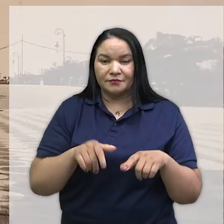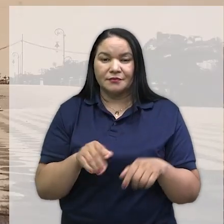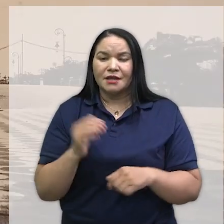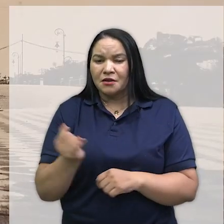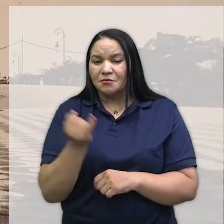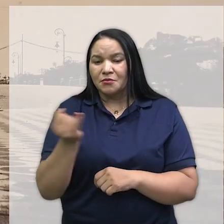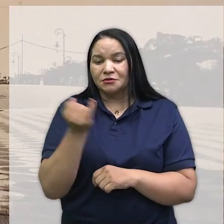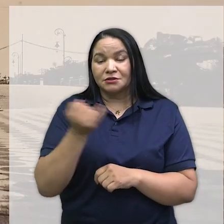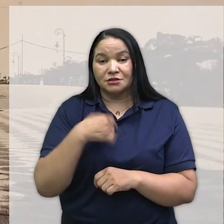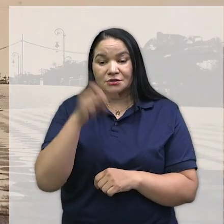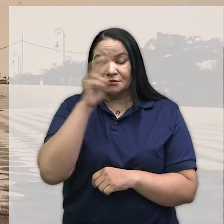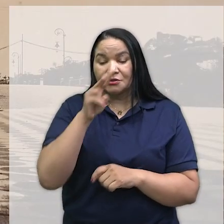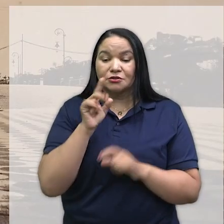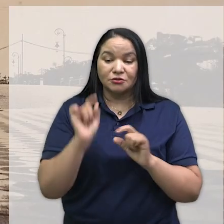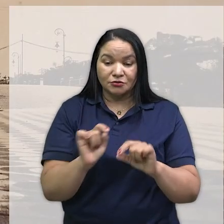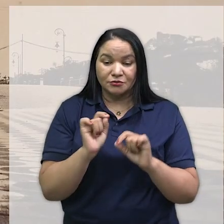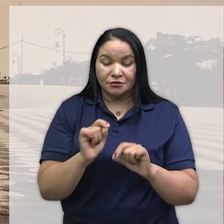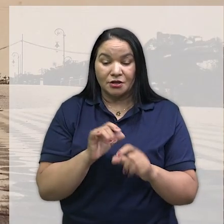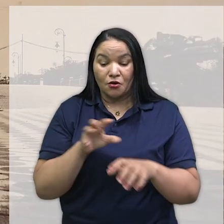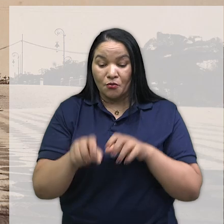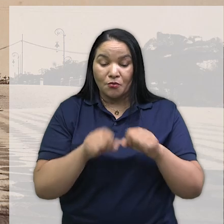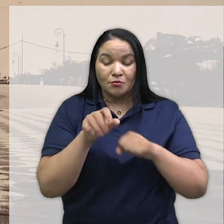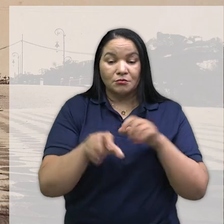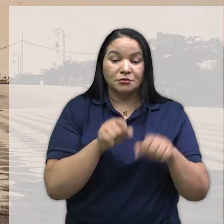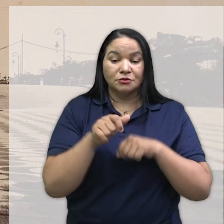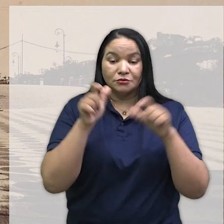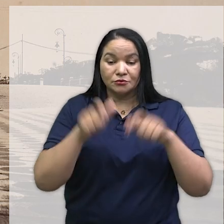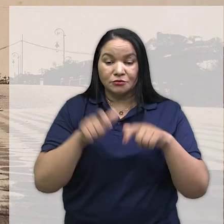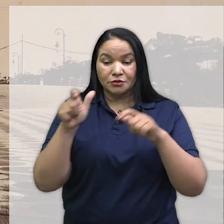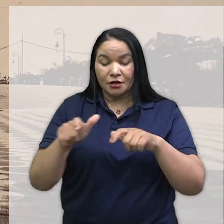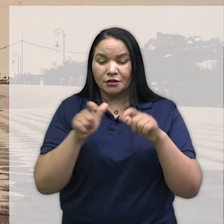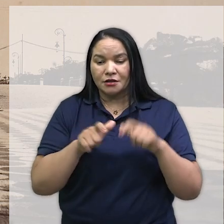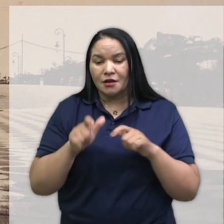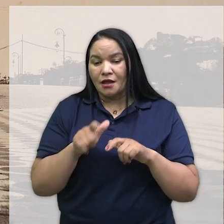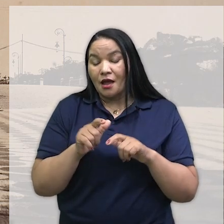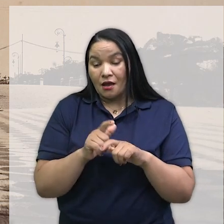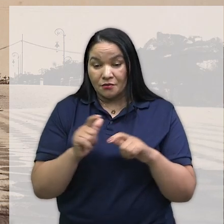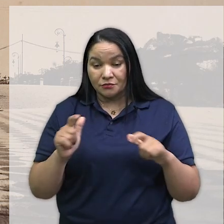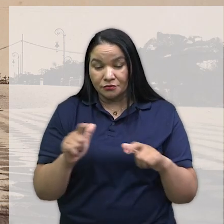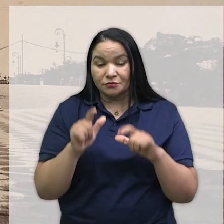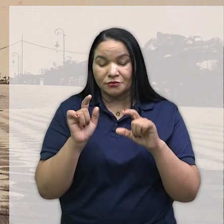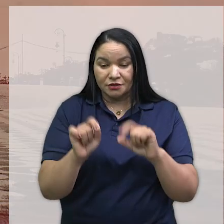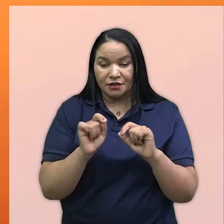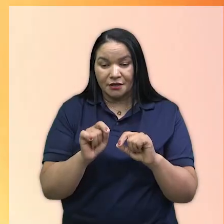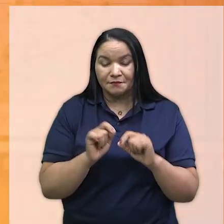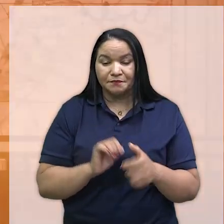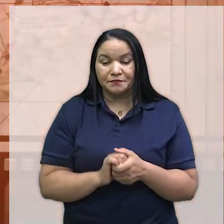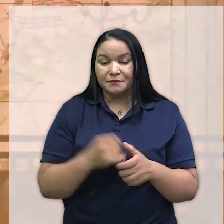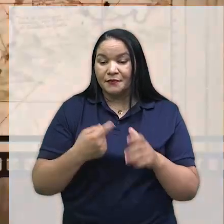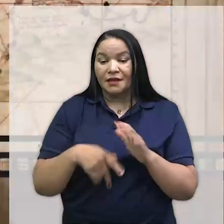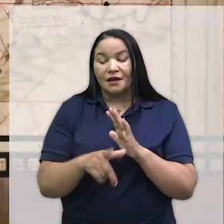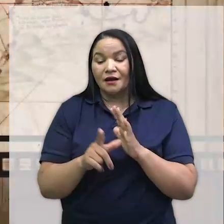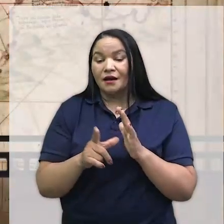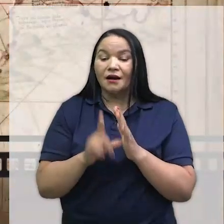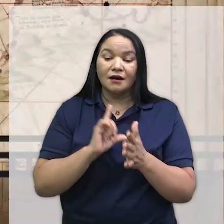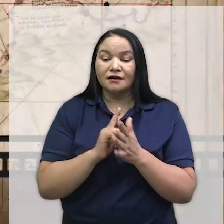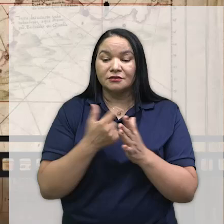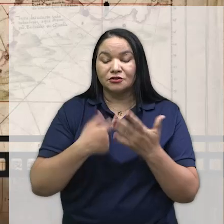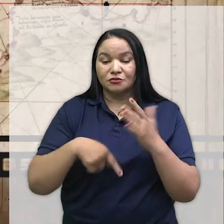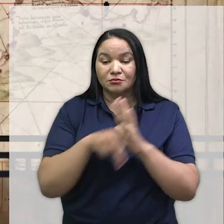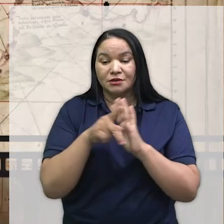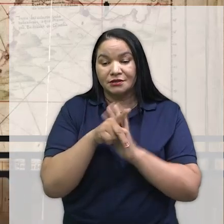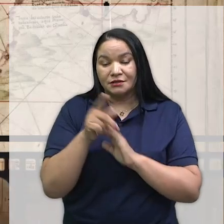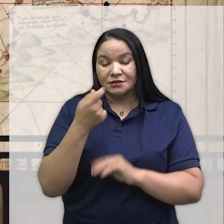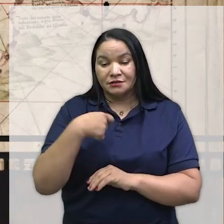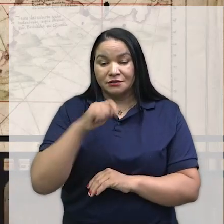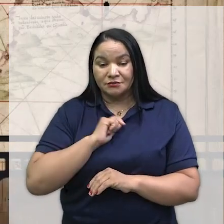importante frisar que antes da ocupação efetiva do território, grande parte desse território pertencia à coroa espanhola. Vamos